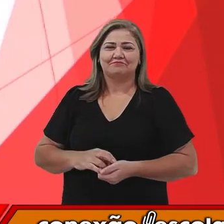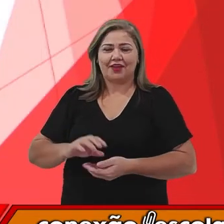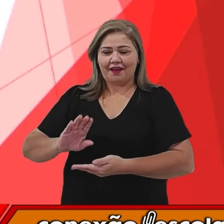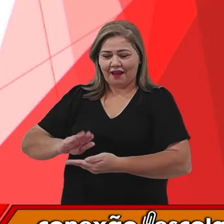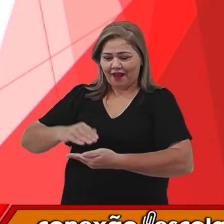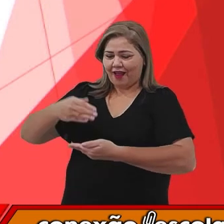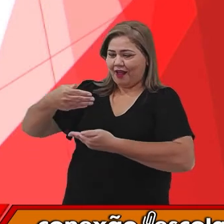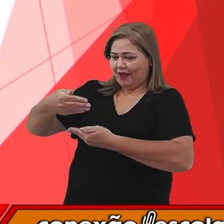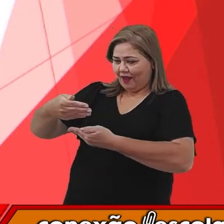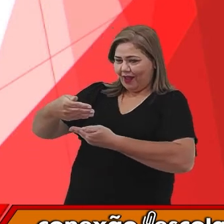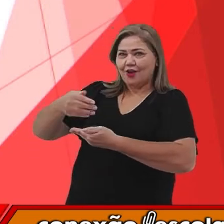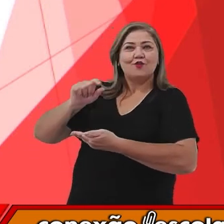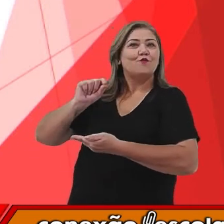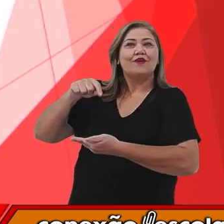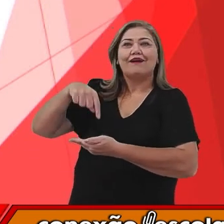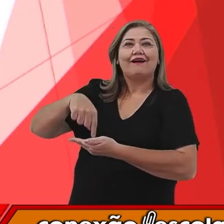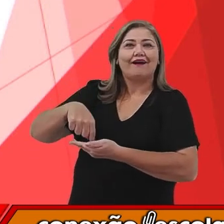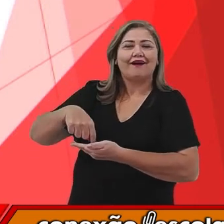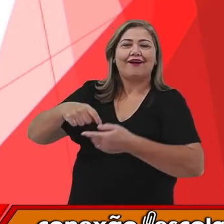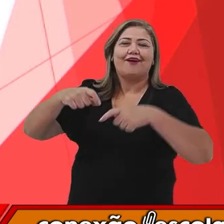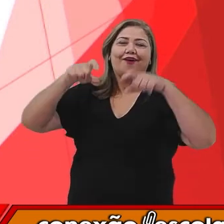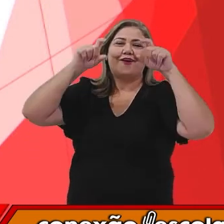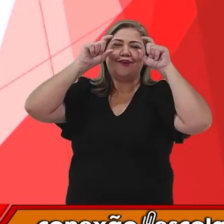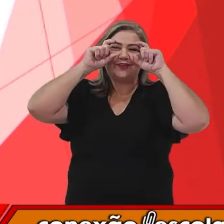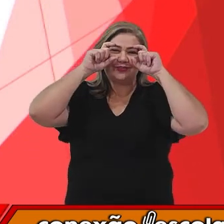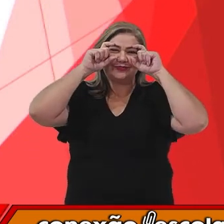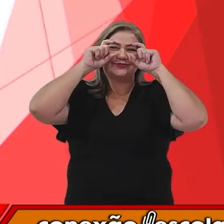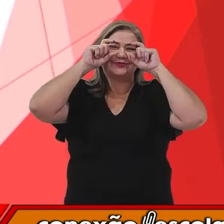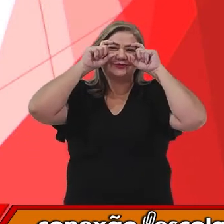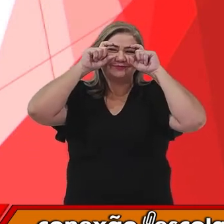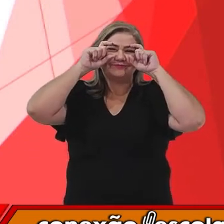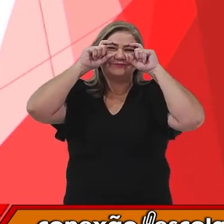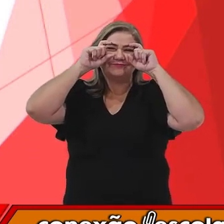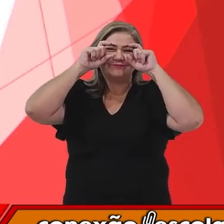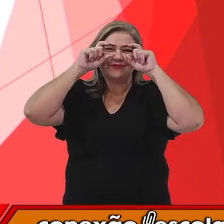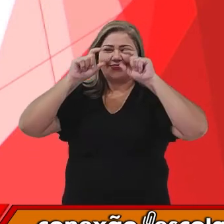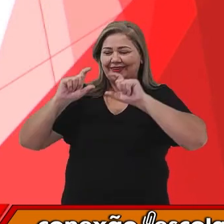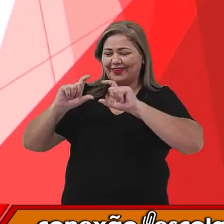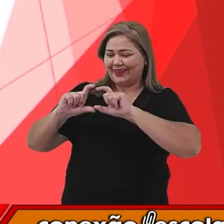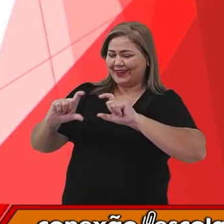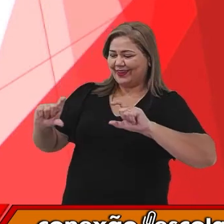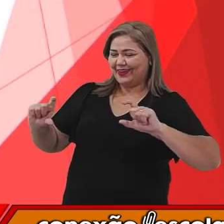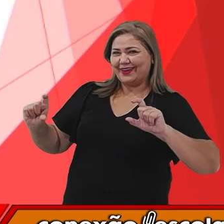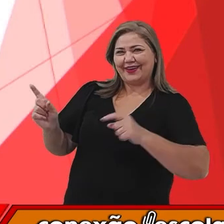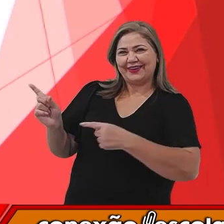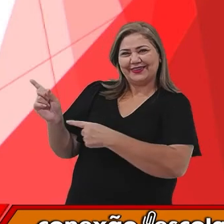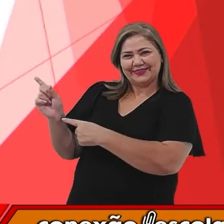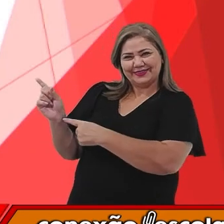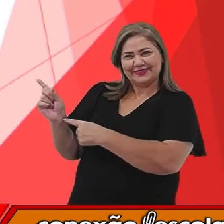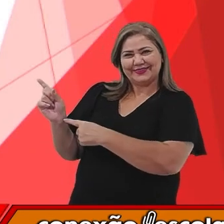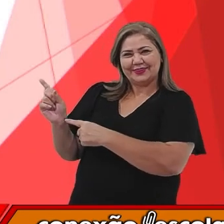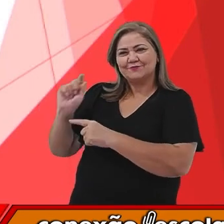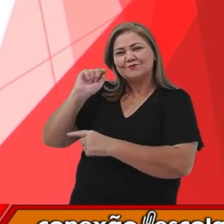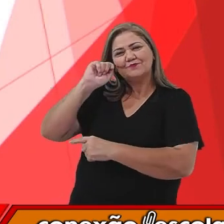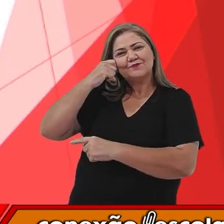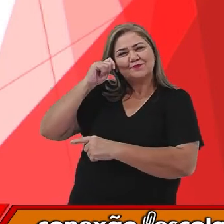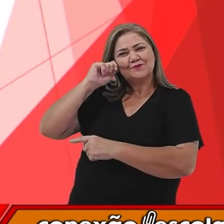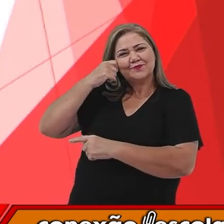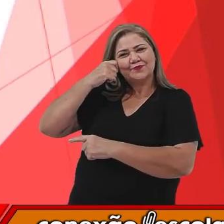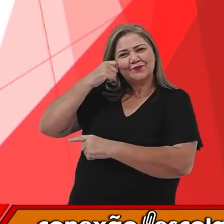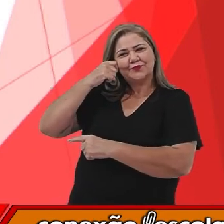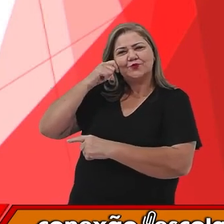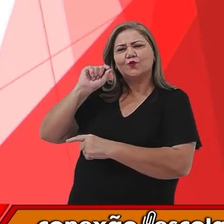Abri e o que havia lá dentro? Óculos. Essa parte que está em destaque aí em negrito, e o que havia lá